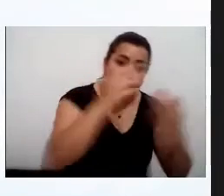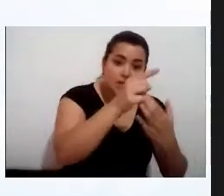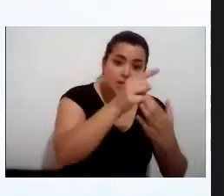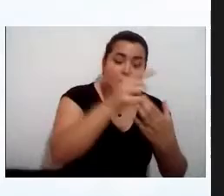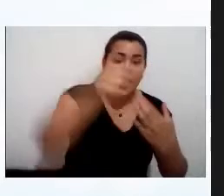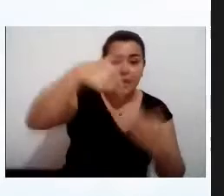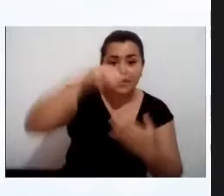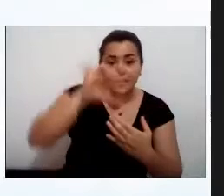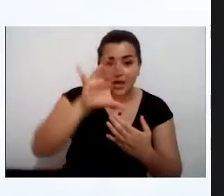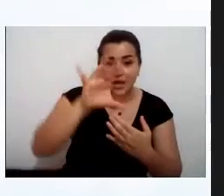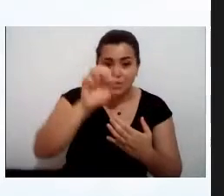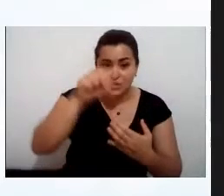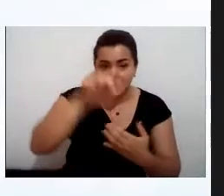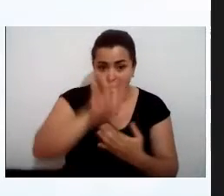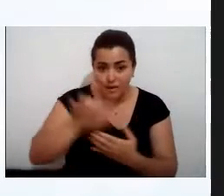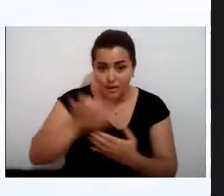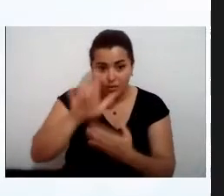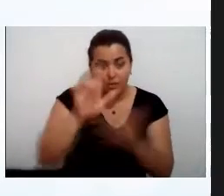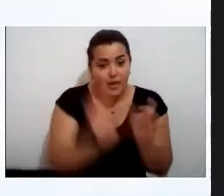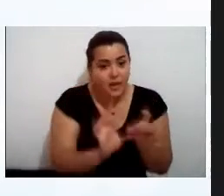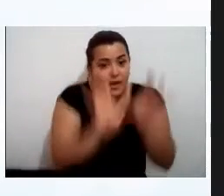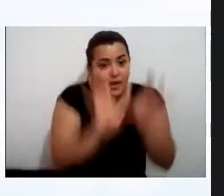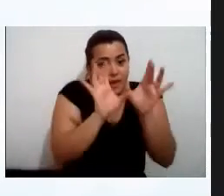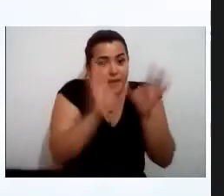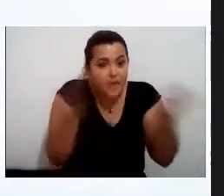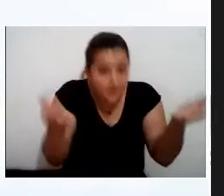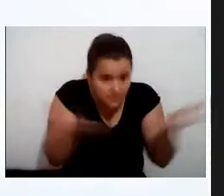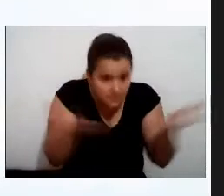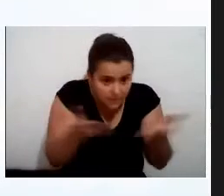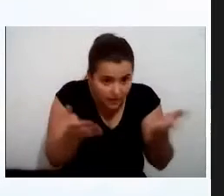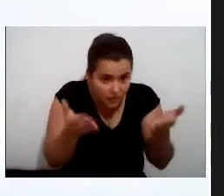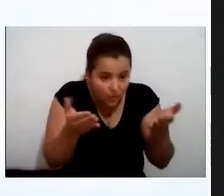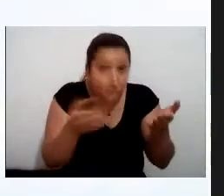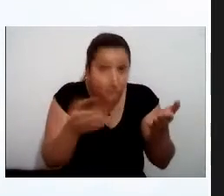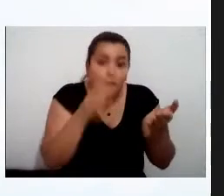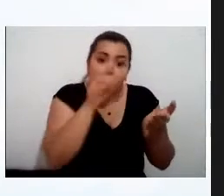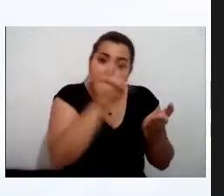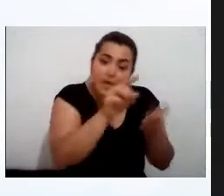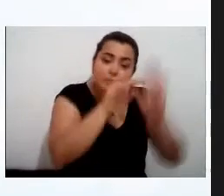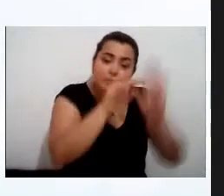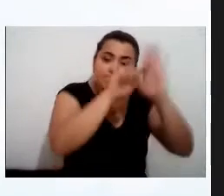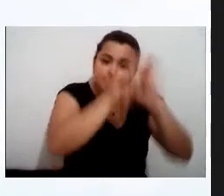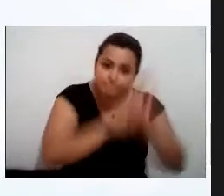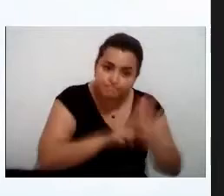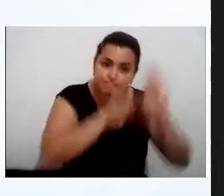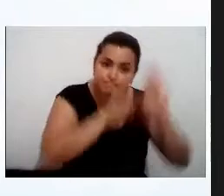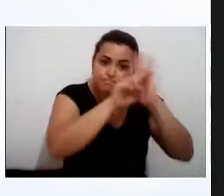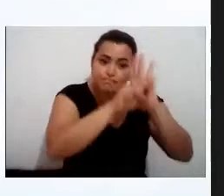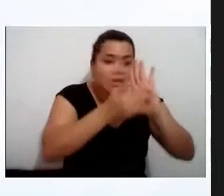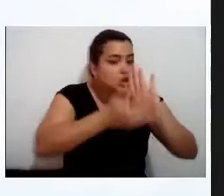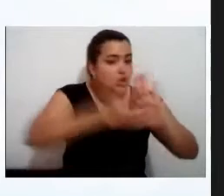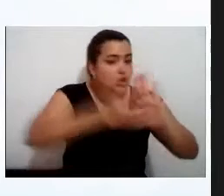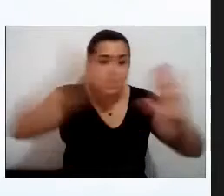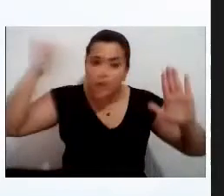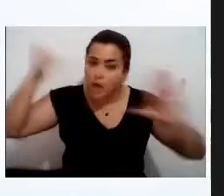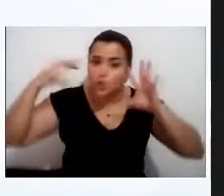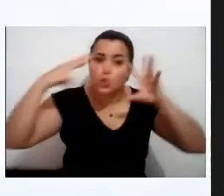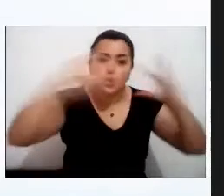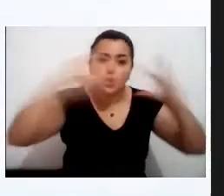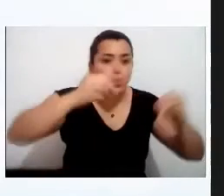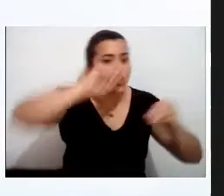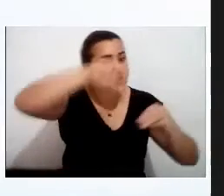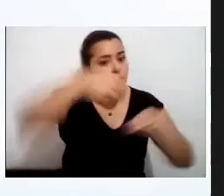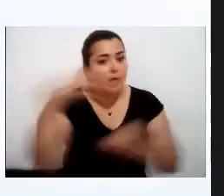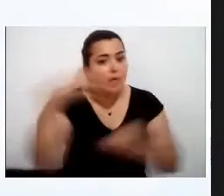permitisse essa perspectiva, o encaminhamento devia ser pela revogação integral da reforma trabalhista. Mas,